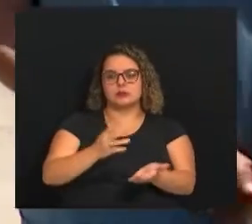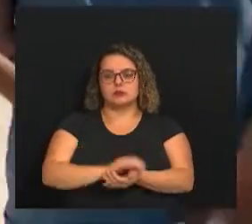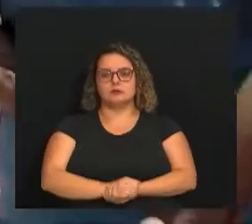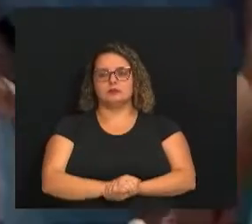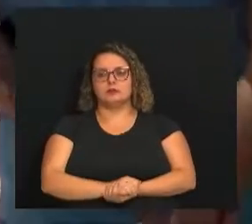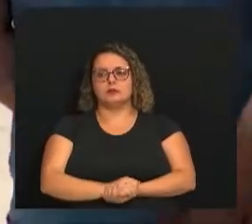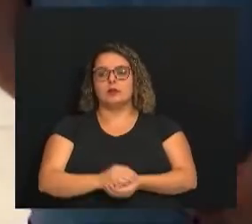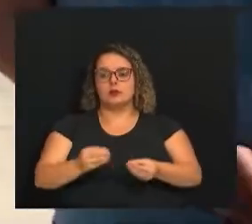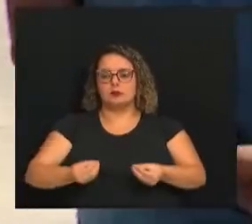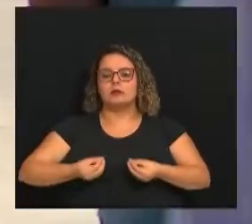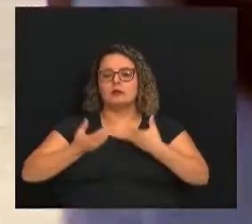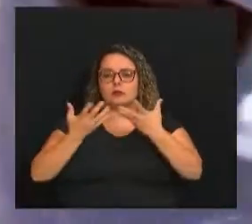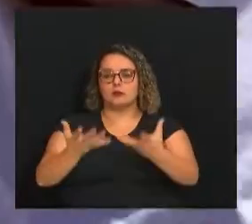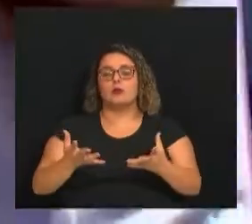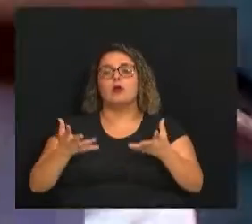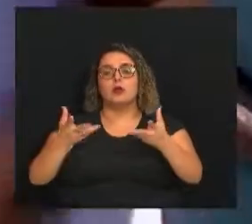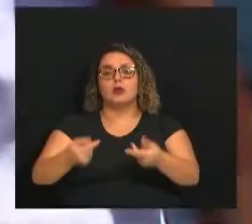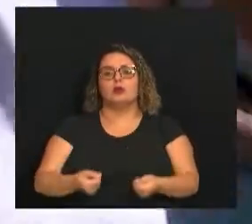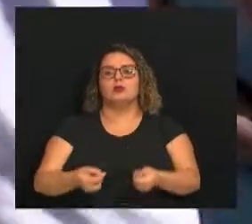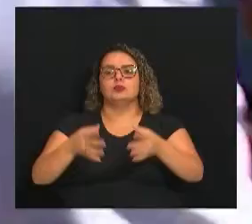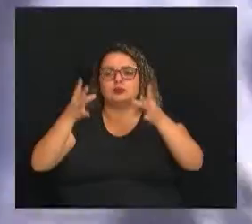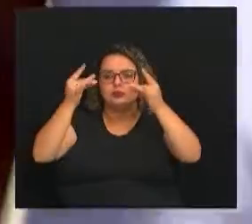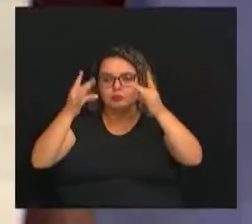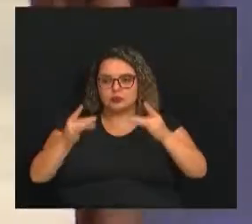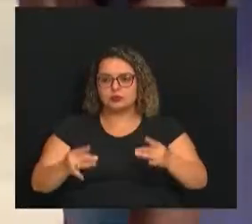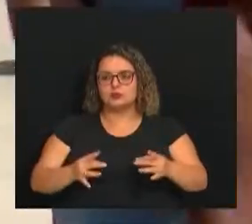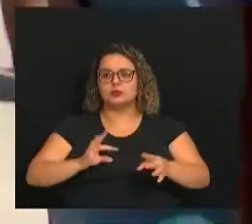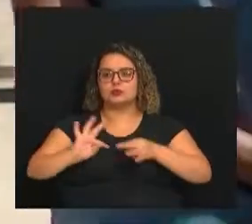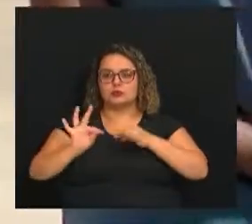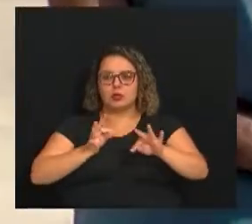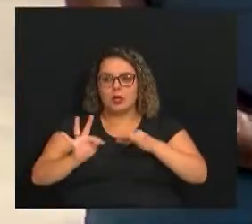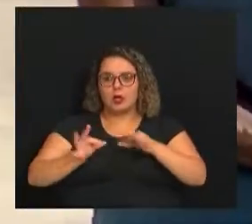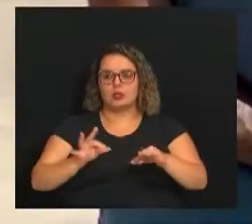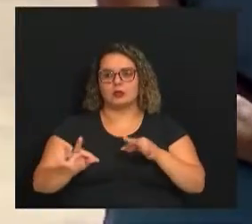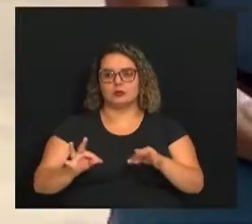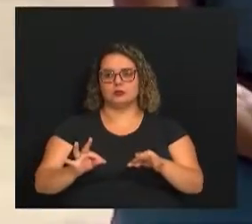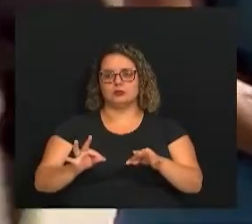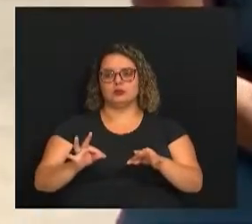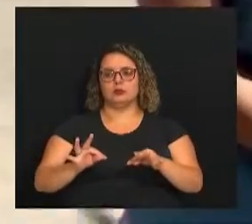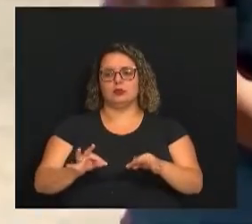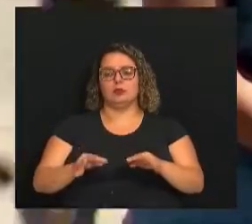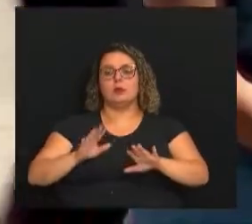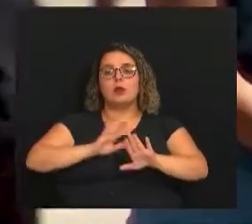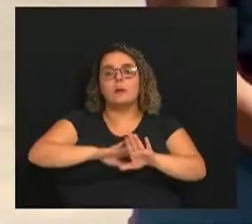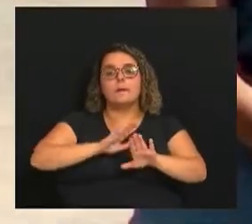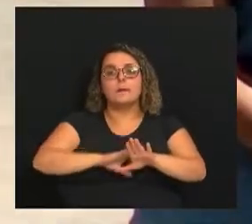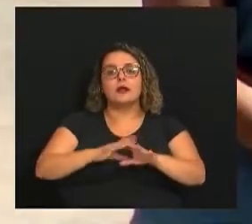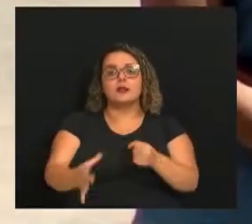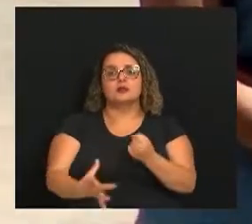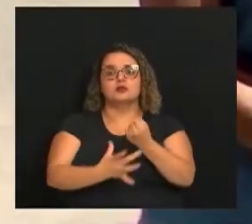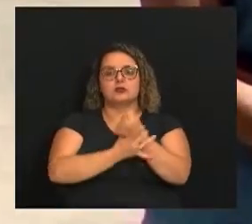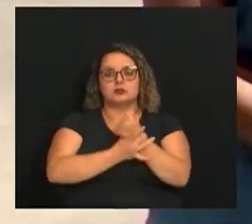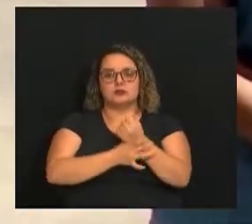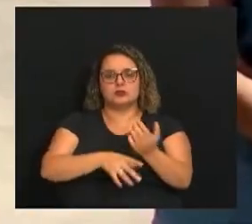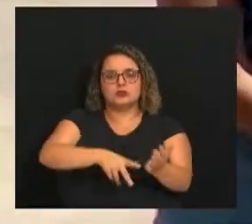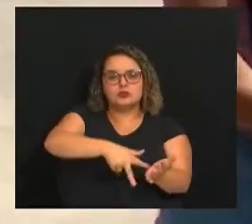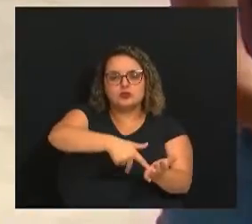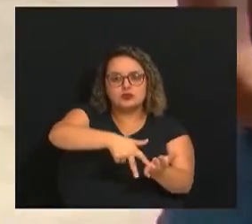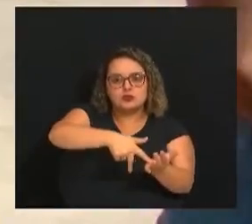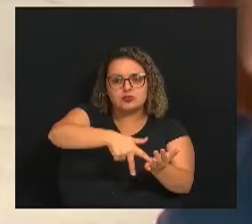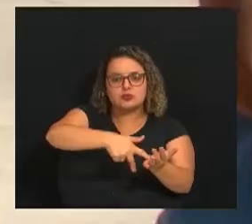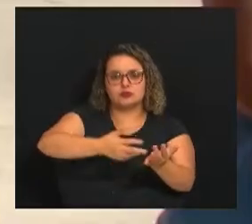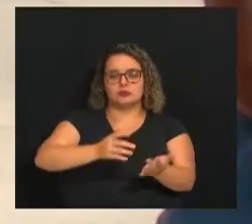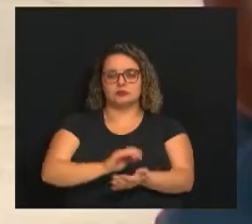que oferece todos os requisitos técnicos para prática segura do skate. Ela